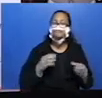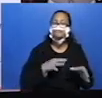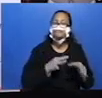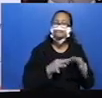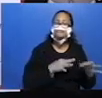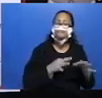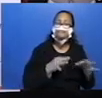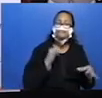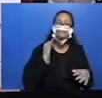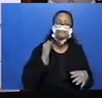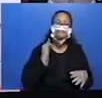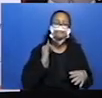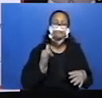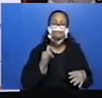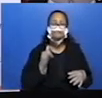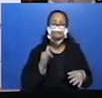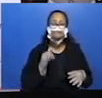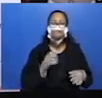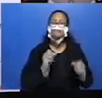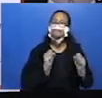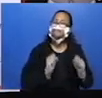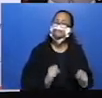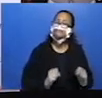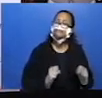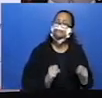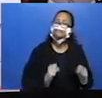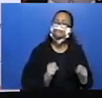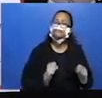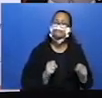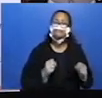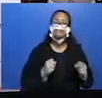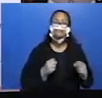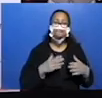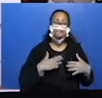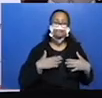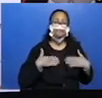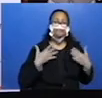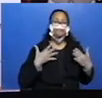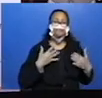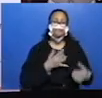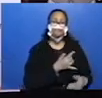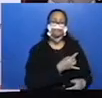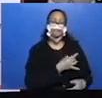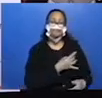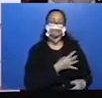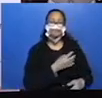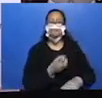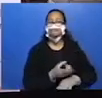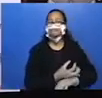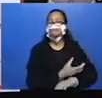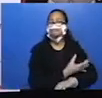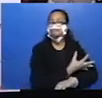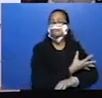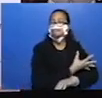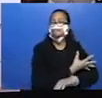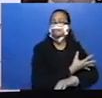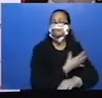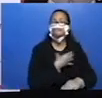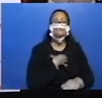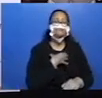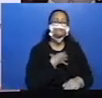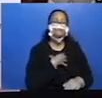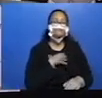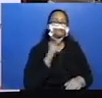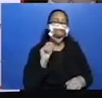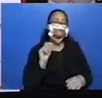medo, ansiedade, emoção ou outros tipos de sensações e sentimentos no leitor. E quem